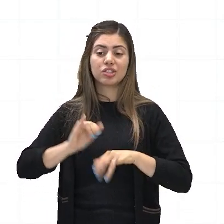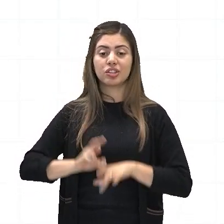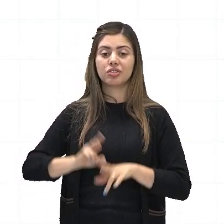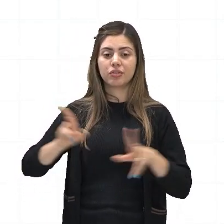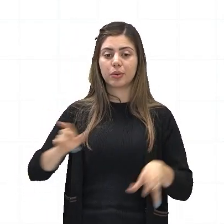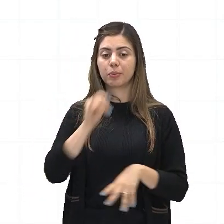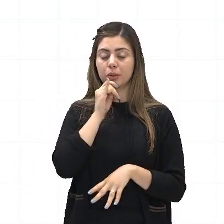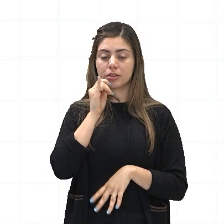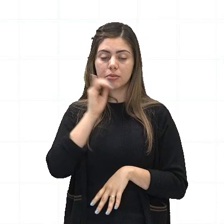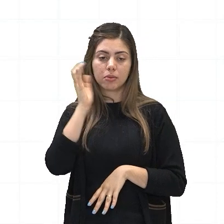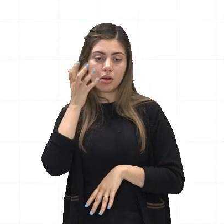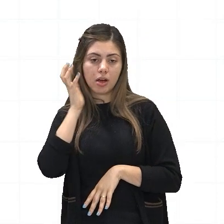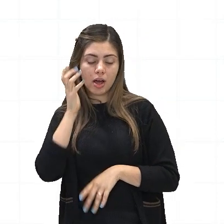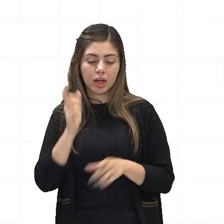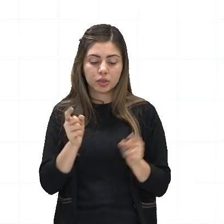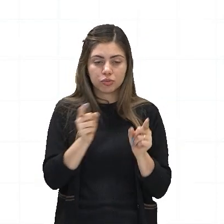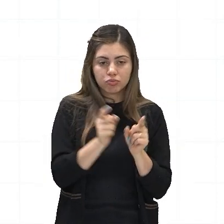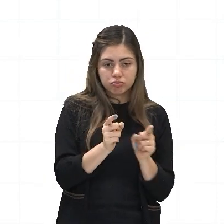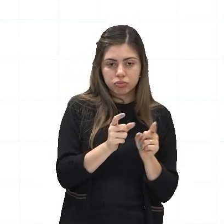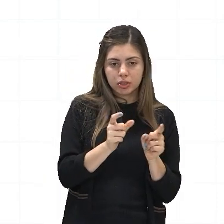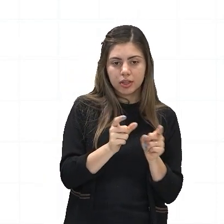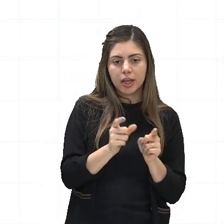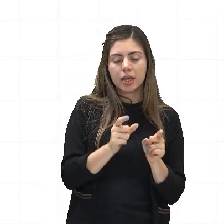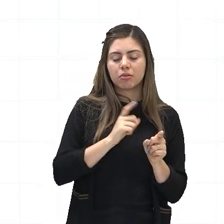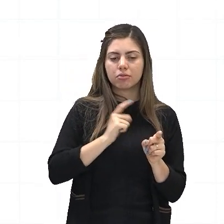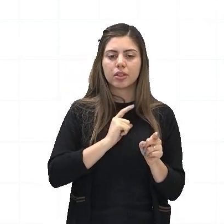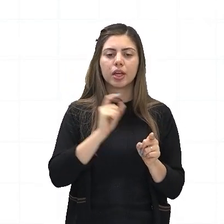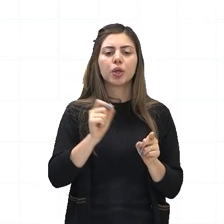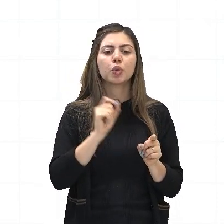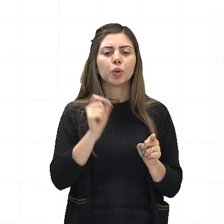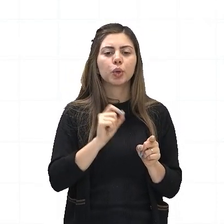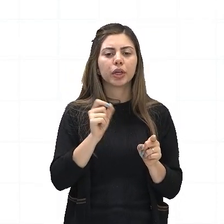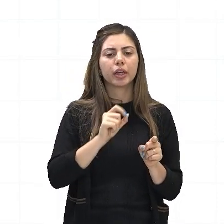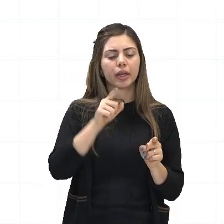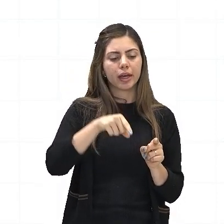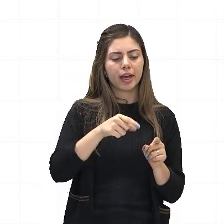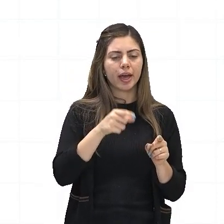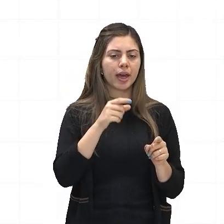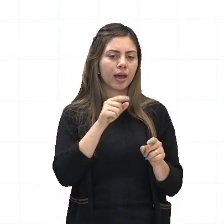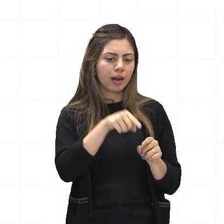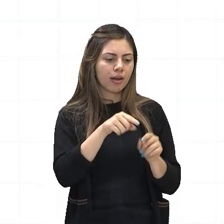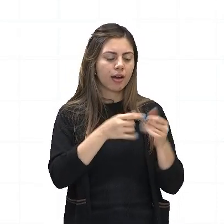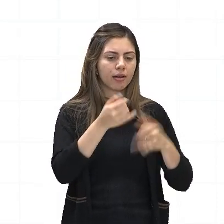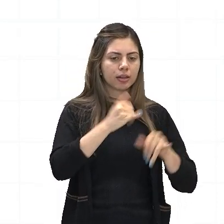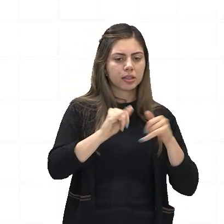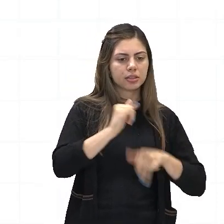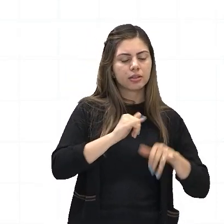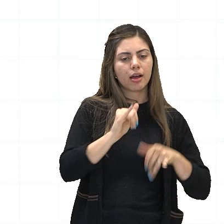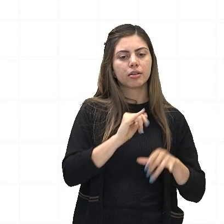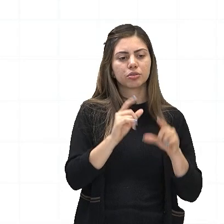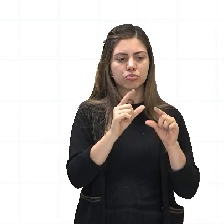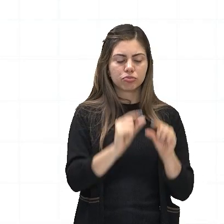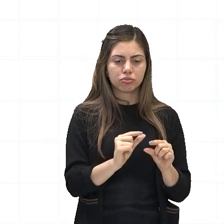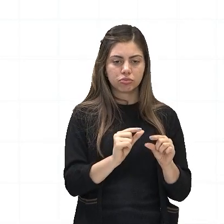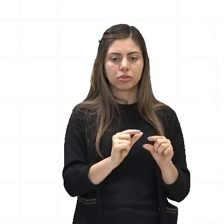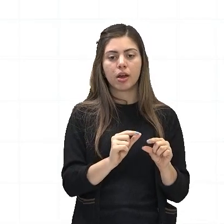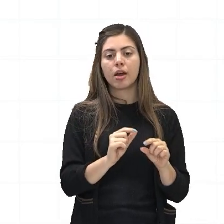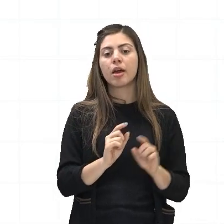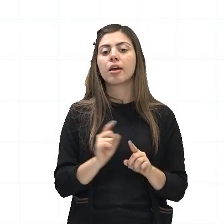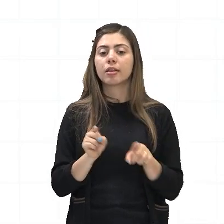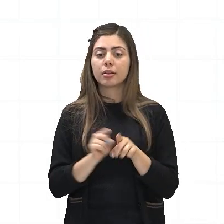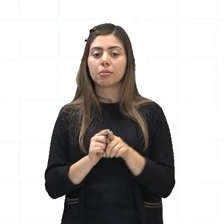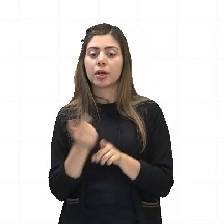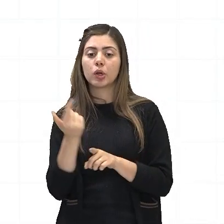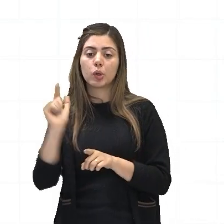potência menor que um home theater, apesar dos dois terem a mesma função, aliás, terem a função de transformar energia elétrica